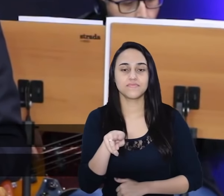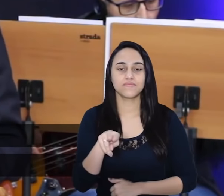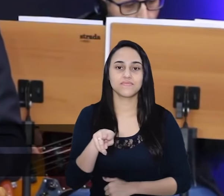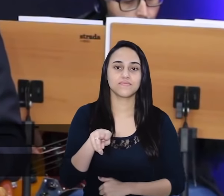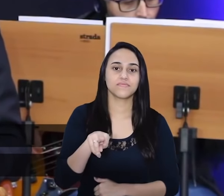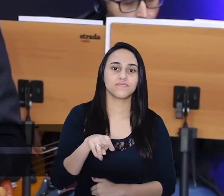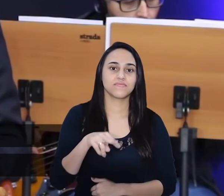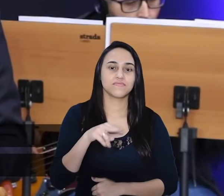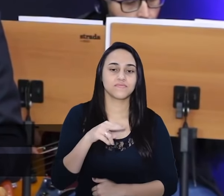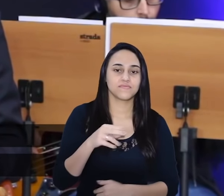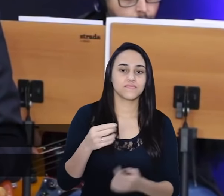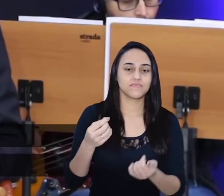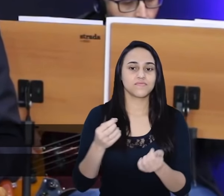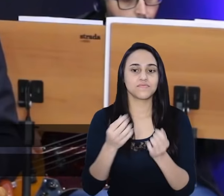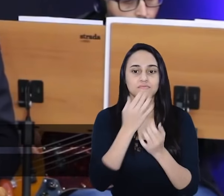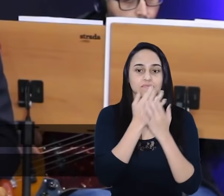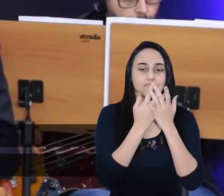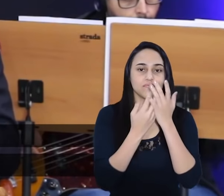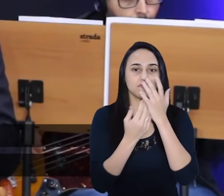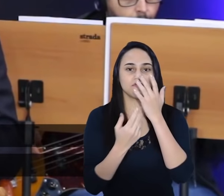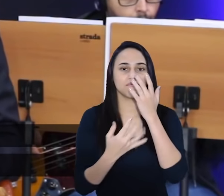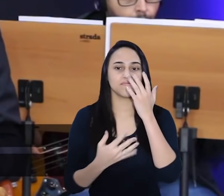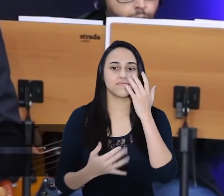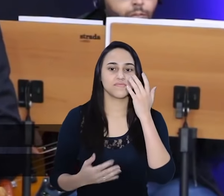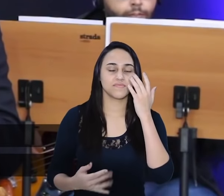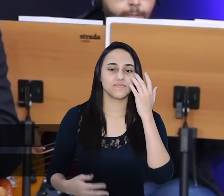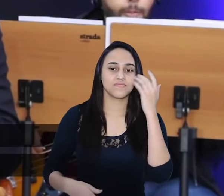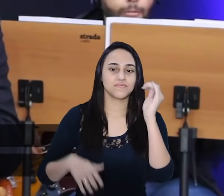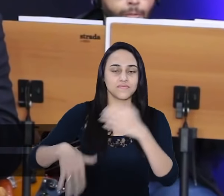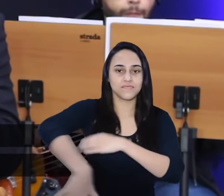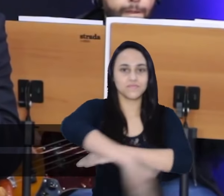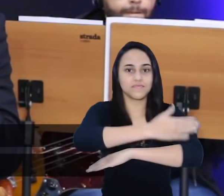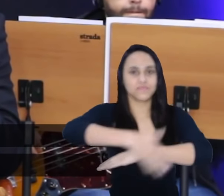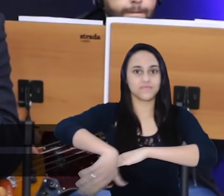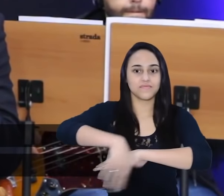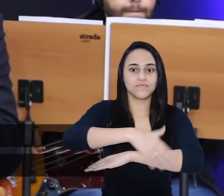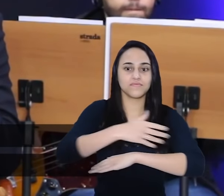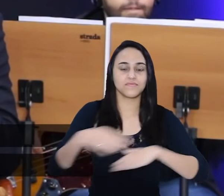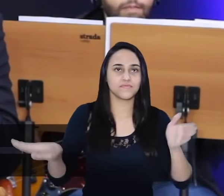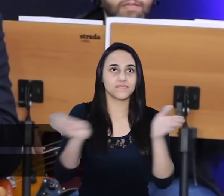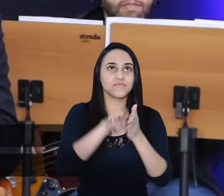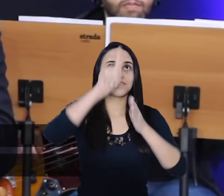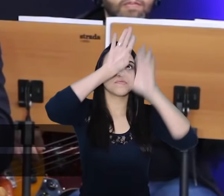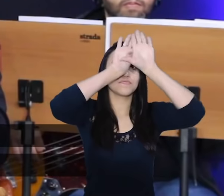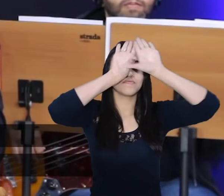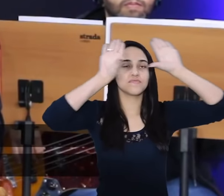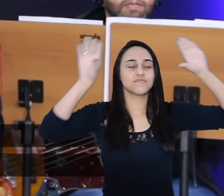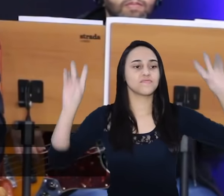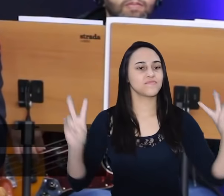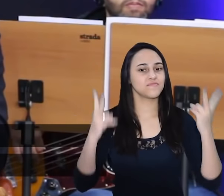irmãos. Sob o sangue tombavam nas ruas, chegavam no céu com a vitória nas